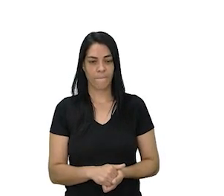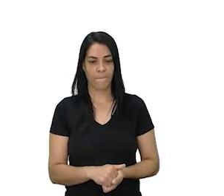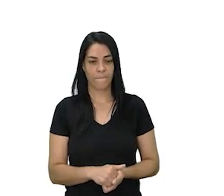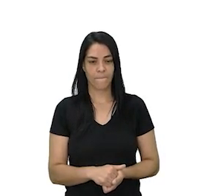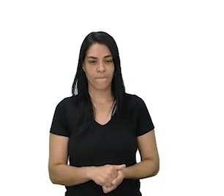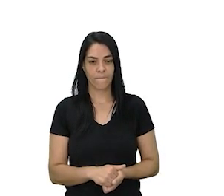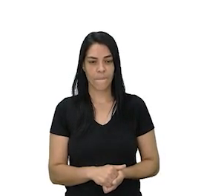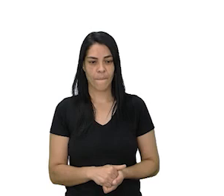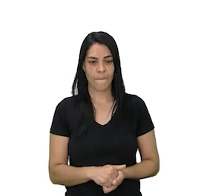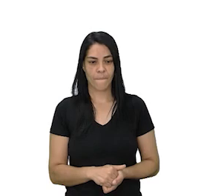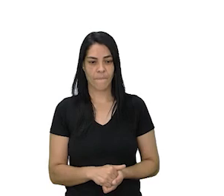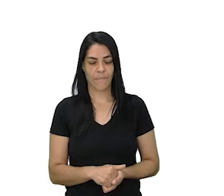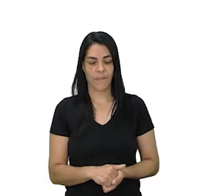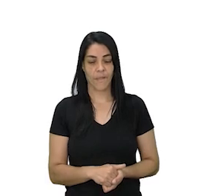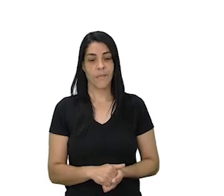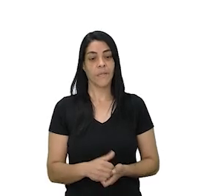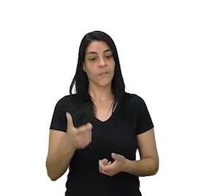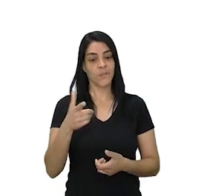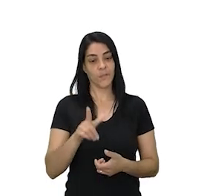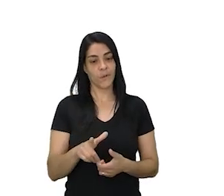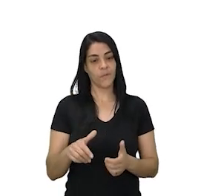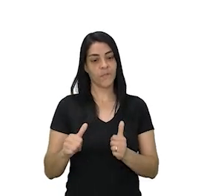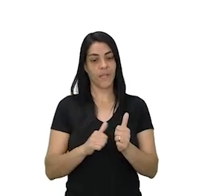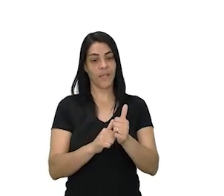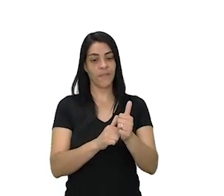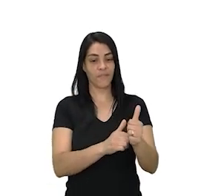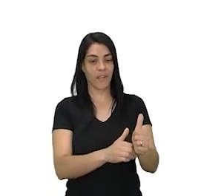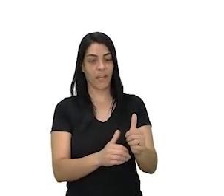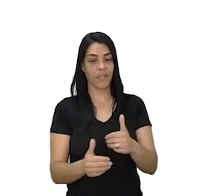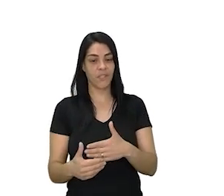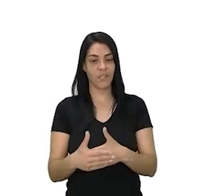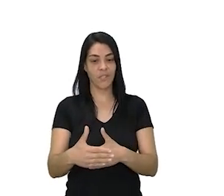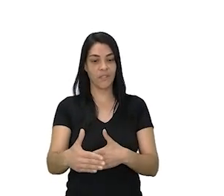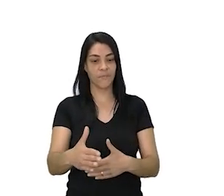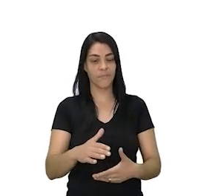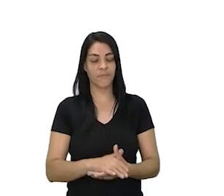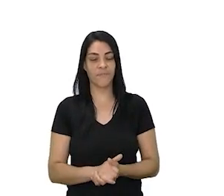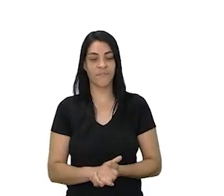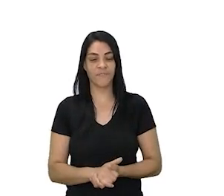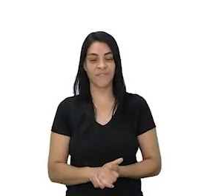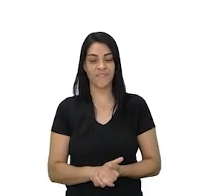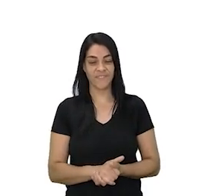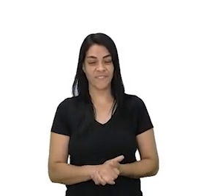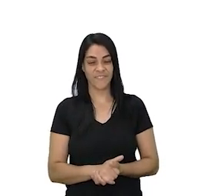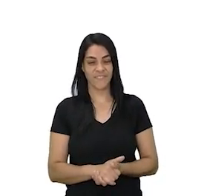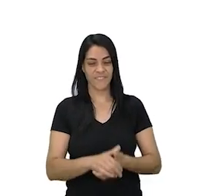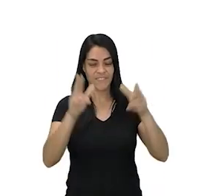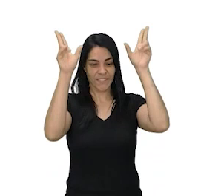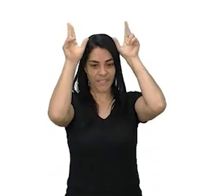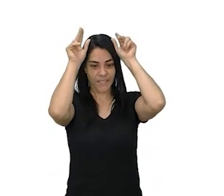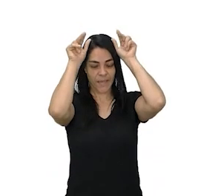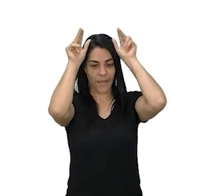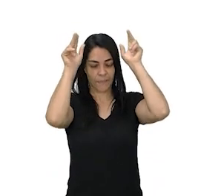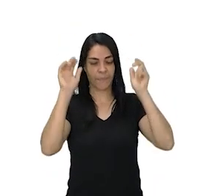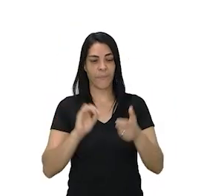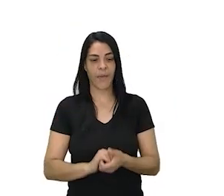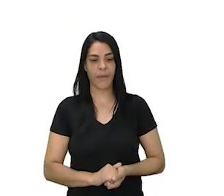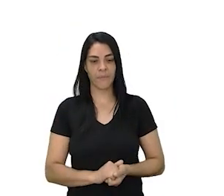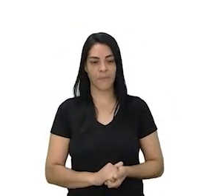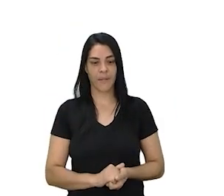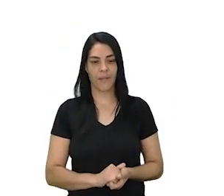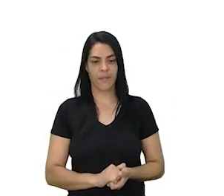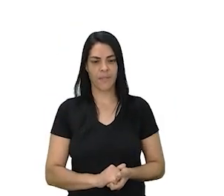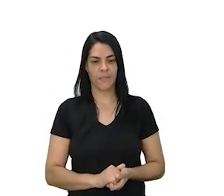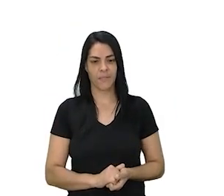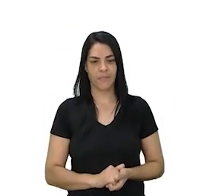à direita novamente, seguindo em frente. Em vez de passar em frente ao coelho, eu poderia seguir ao